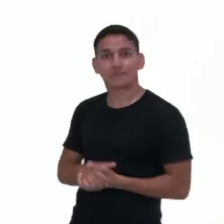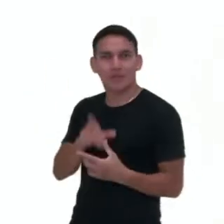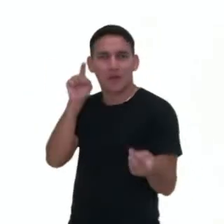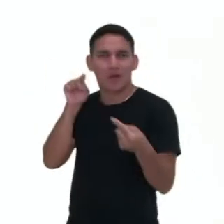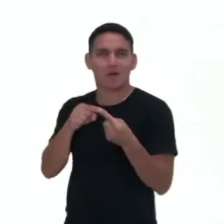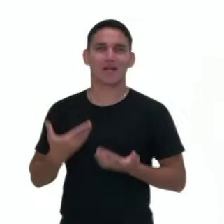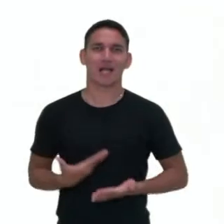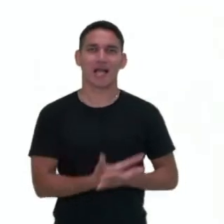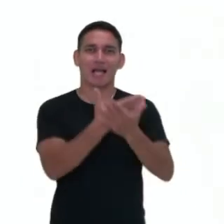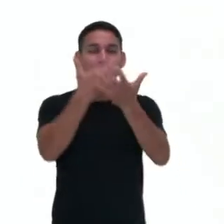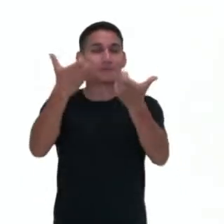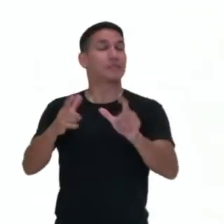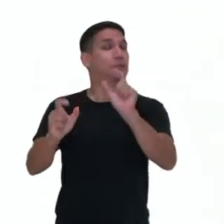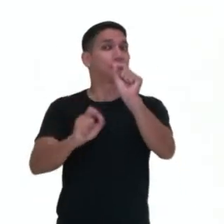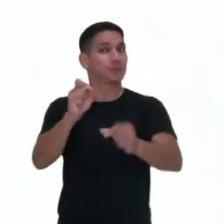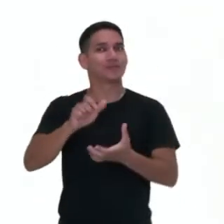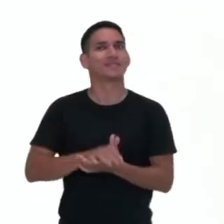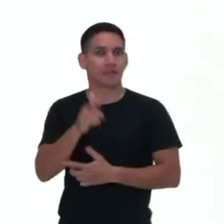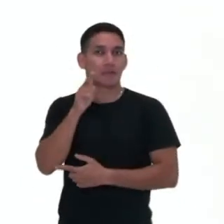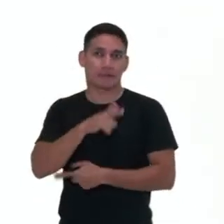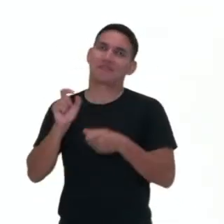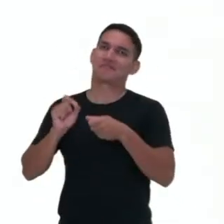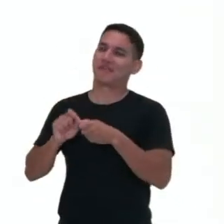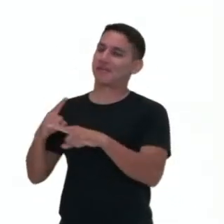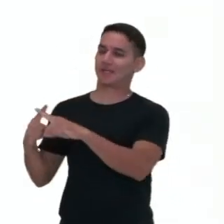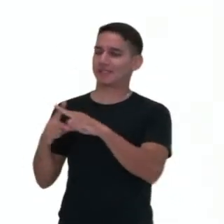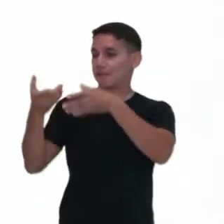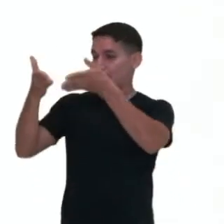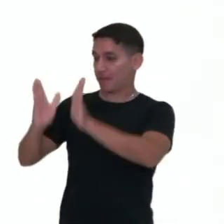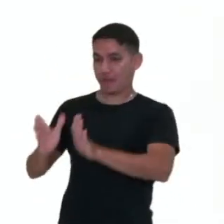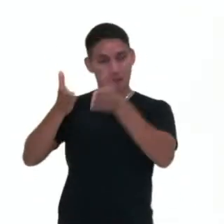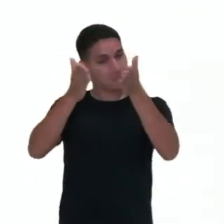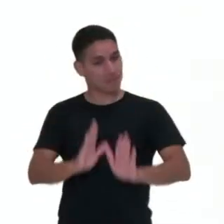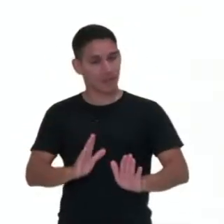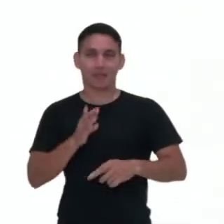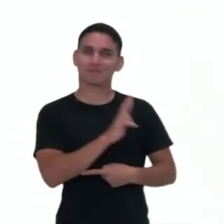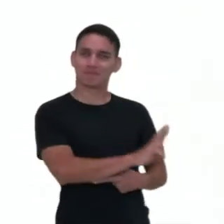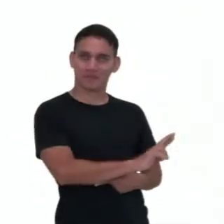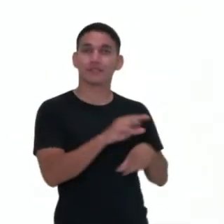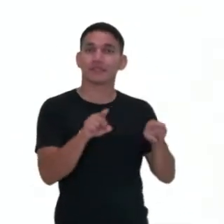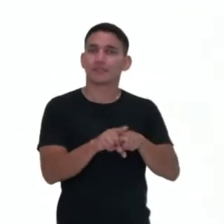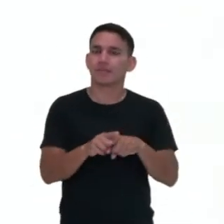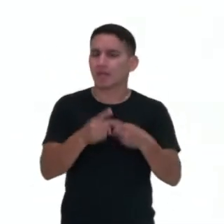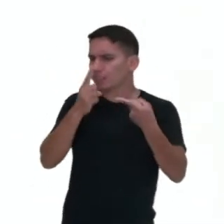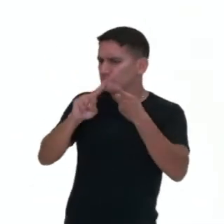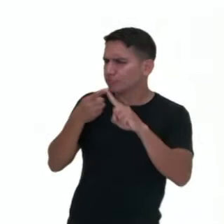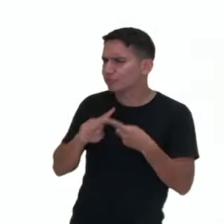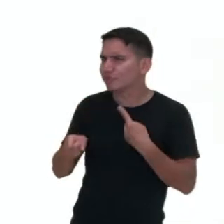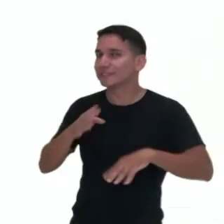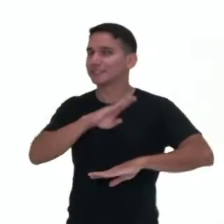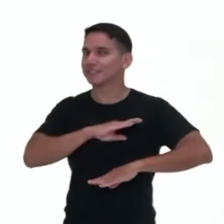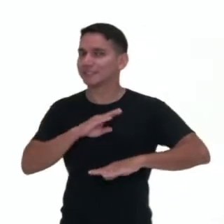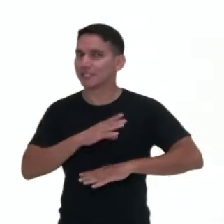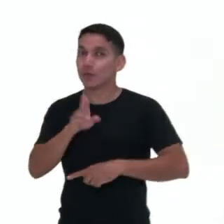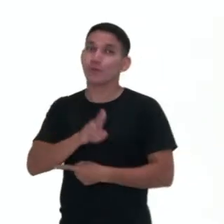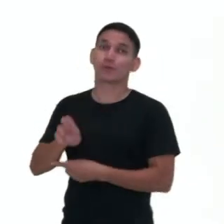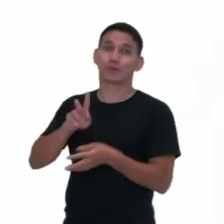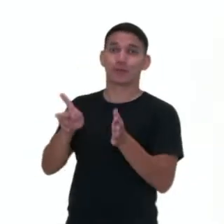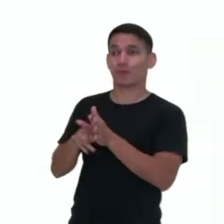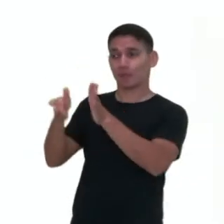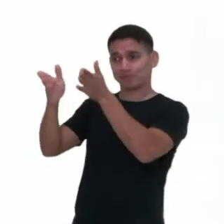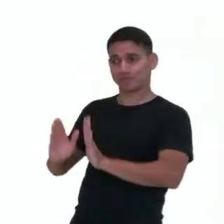Objetivos da nossa aula, pessoal. Efetuar a multiplicação de matrizes, resolver situações problemas aplicando a